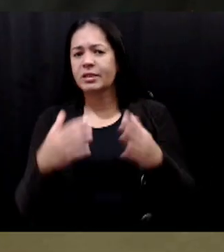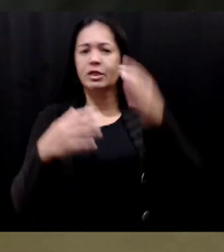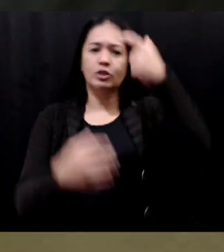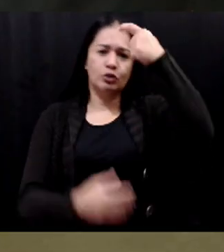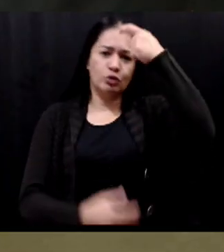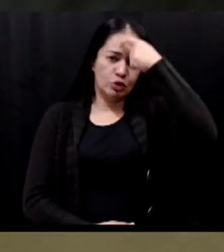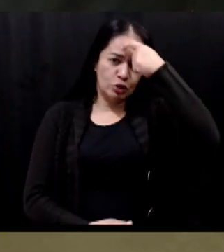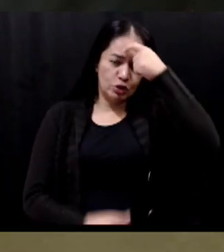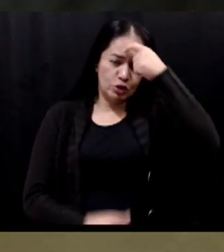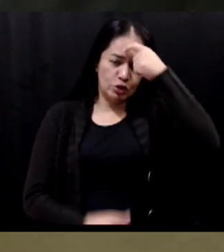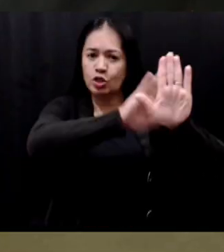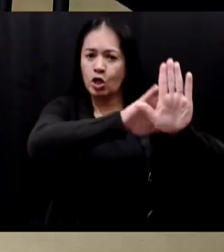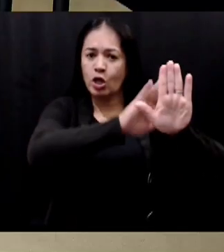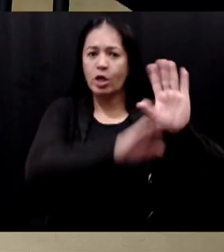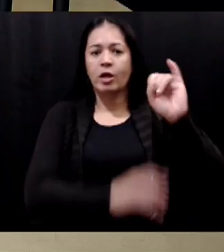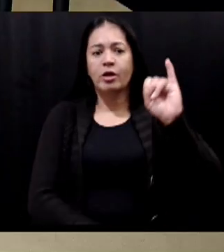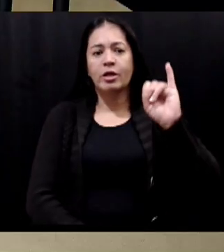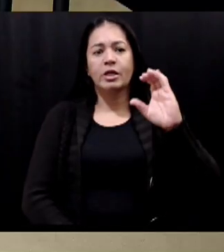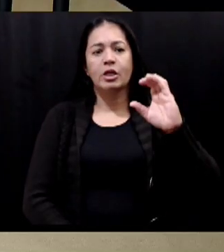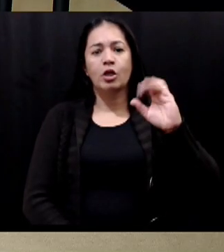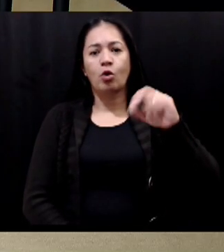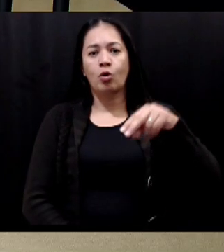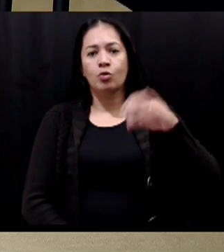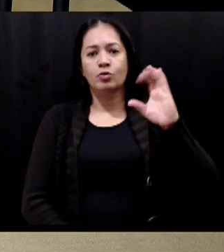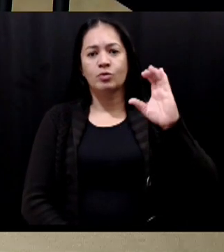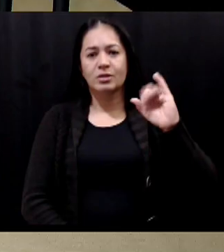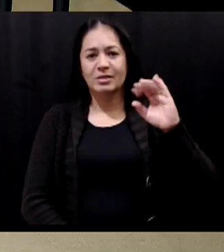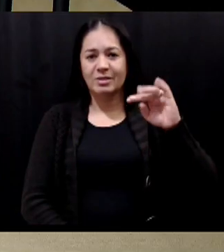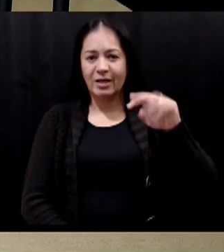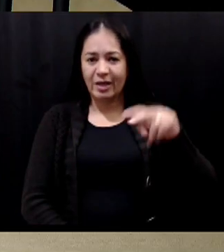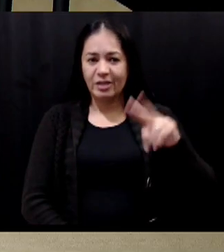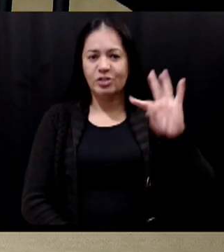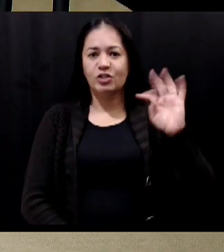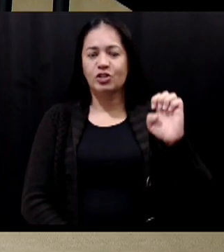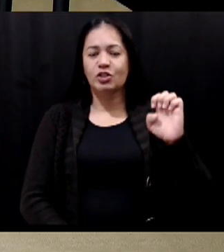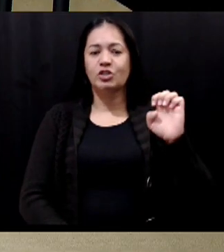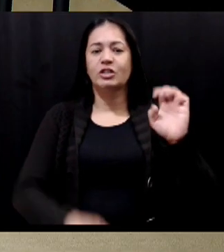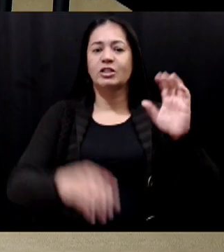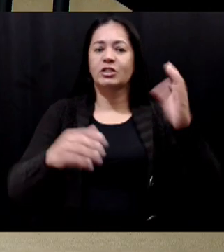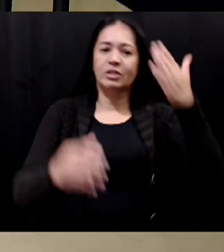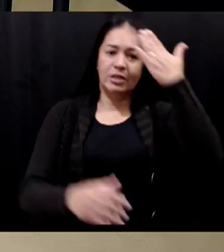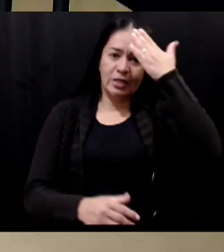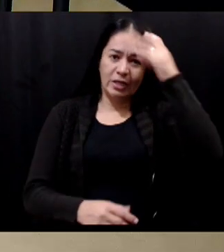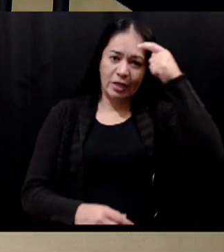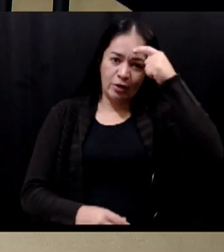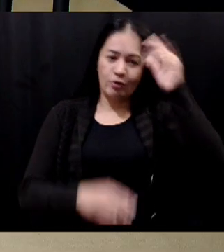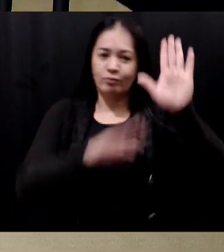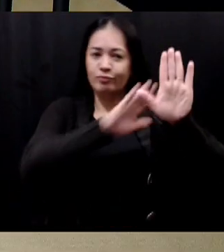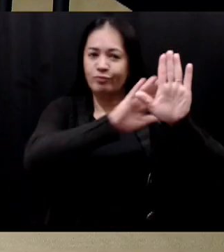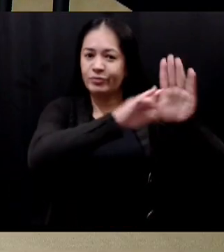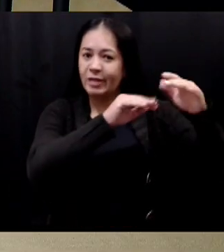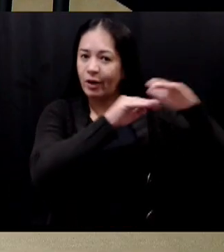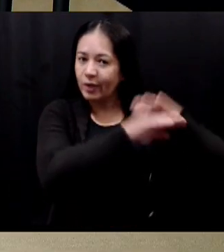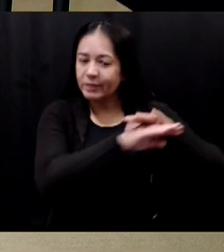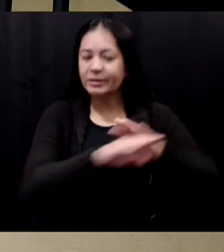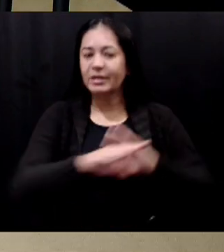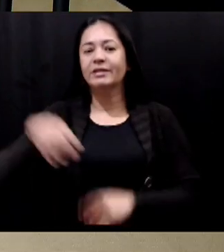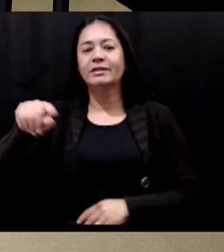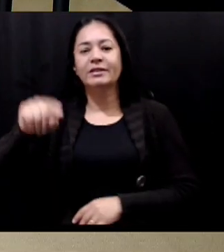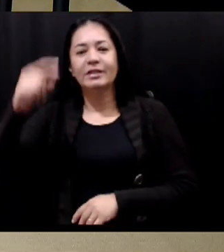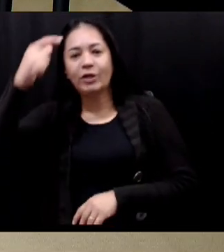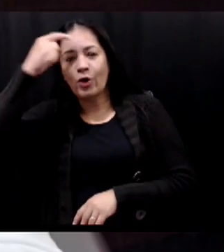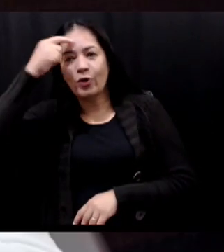consciente é o aqui e agora, e Isso, o subconsciente é o que a gente guarda, sim. é a caixinha. É a nossa caixinha